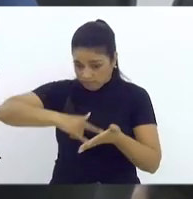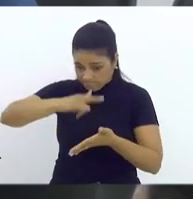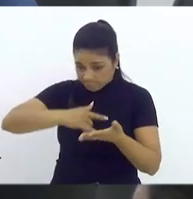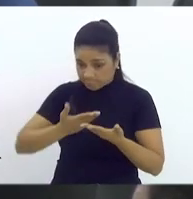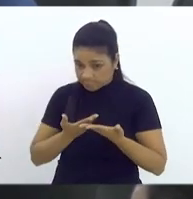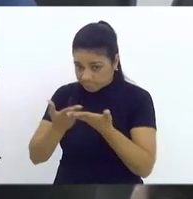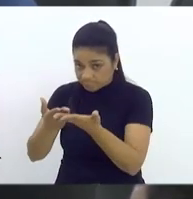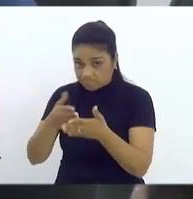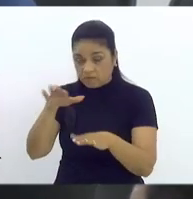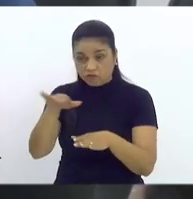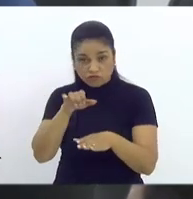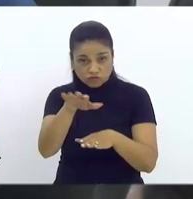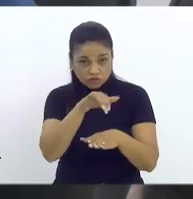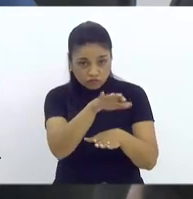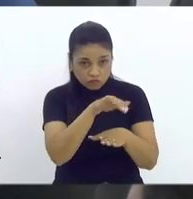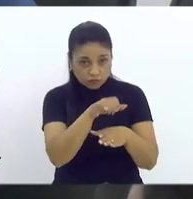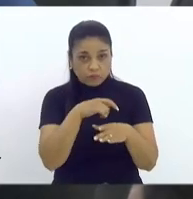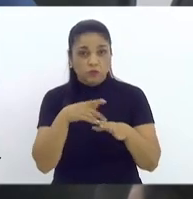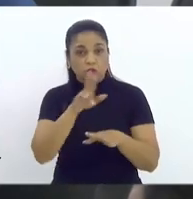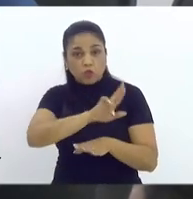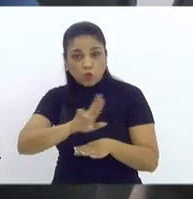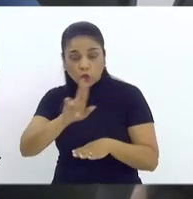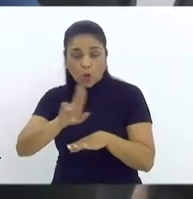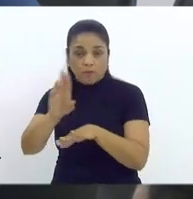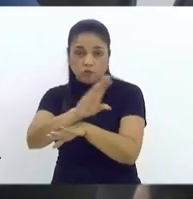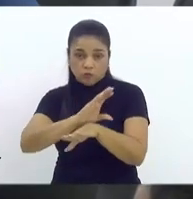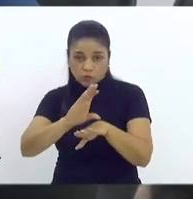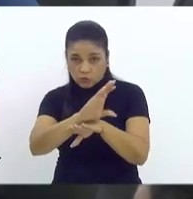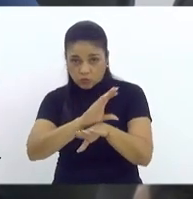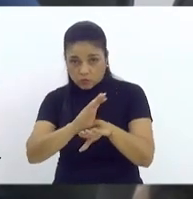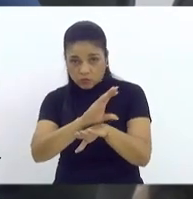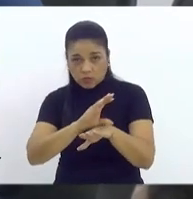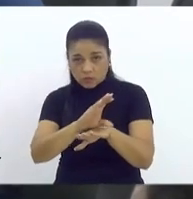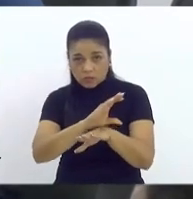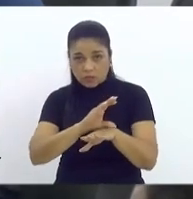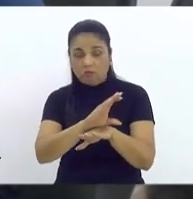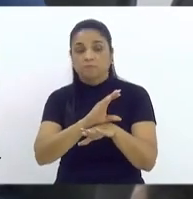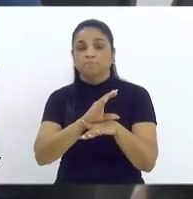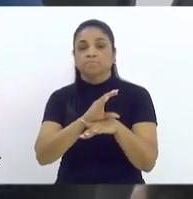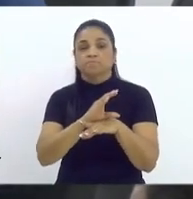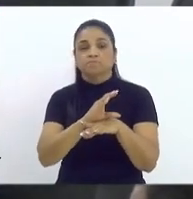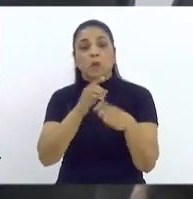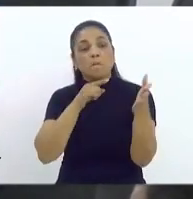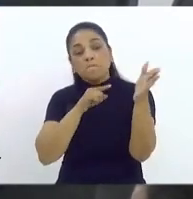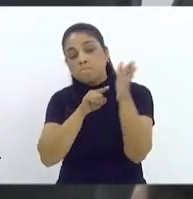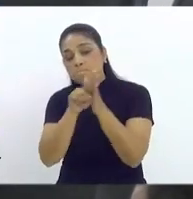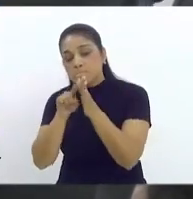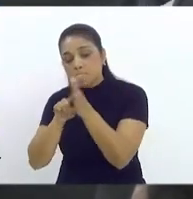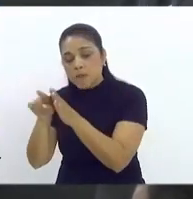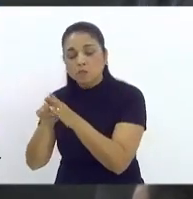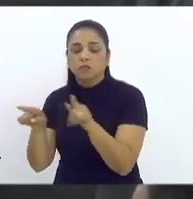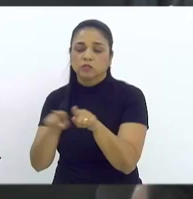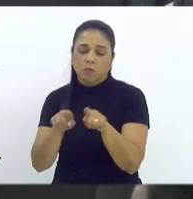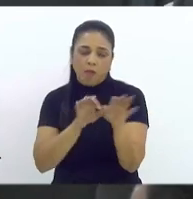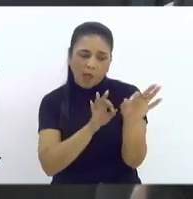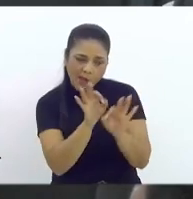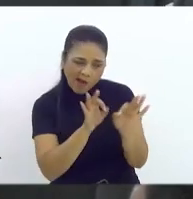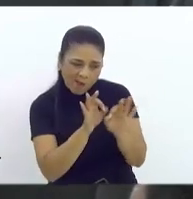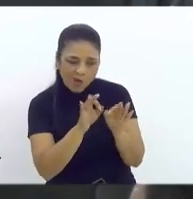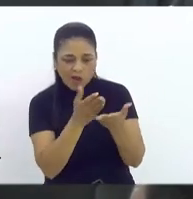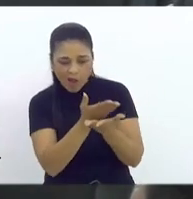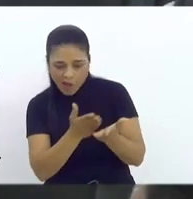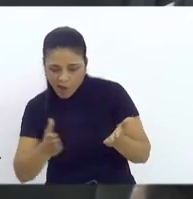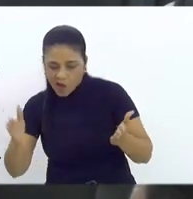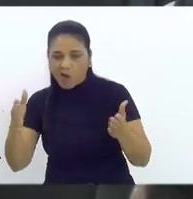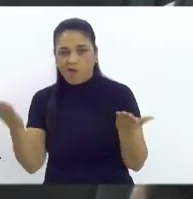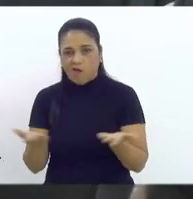para todas as agências em nome pessoal dos conselheiros e que vá com um rol de perguntas que a gente vai elaborar também ao longo do dia, no